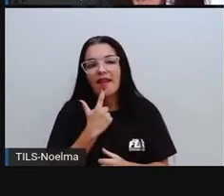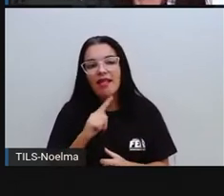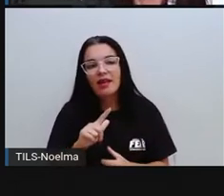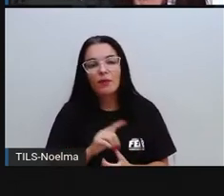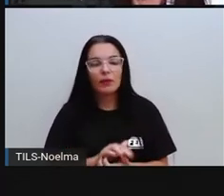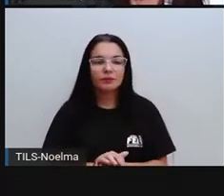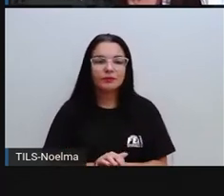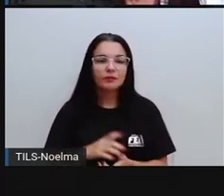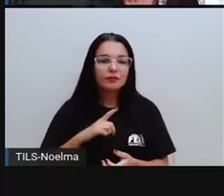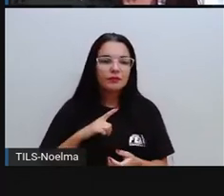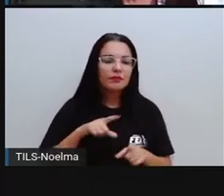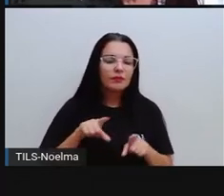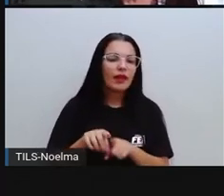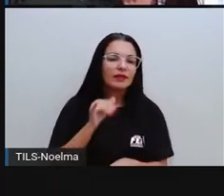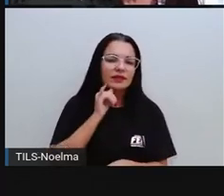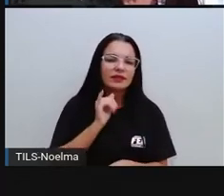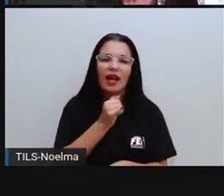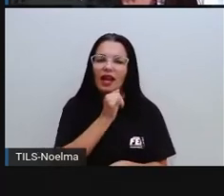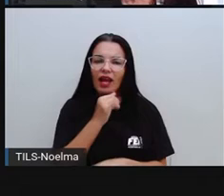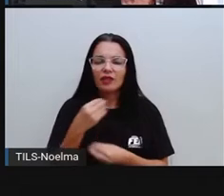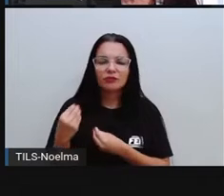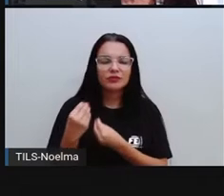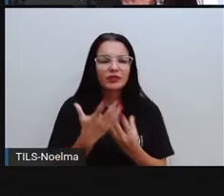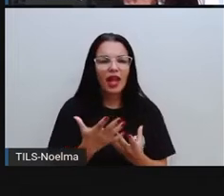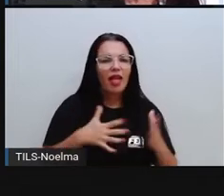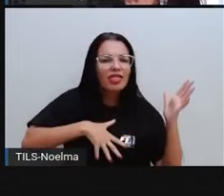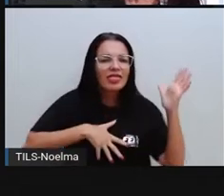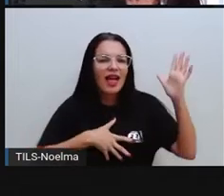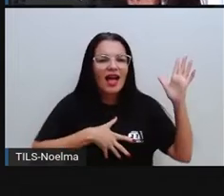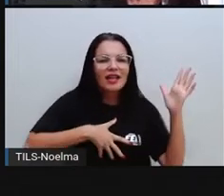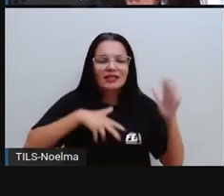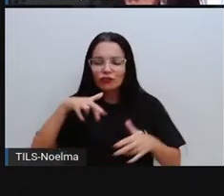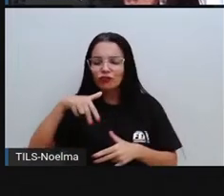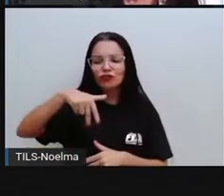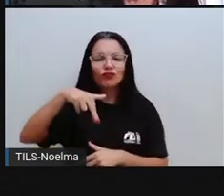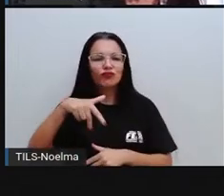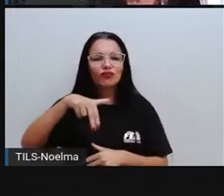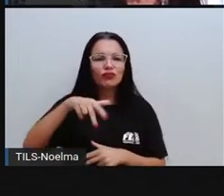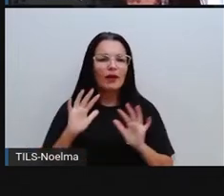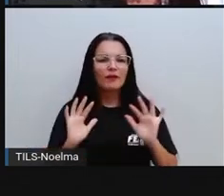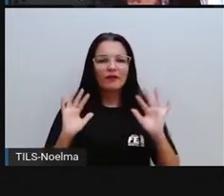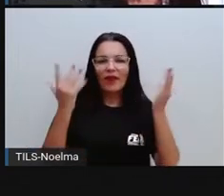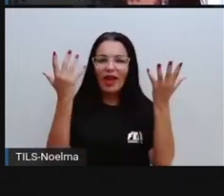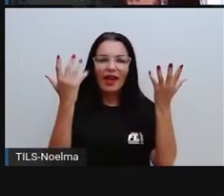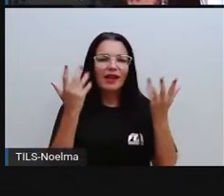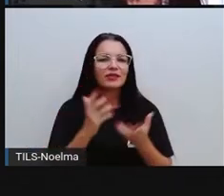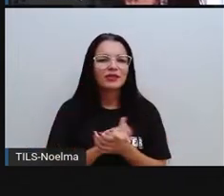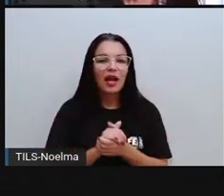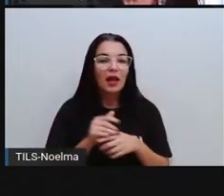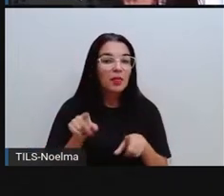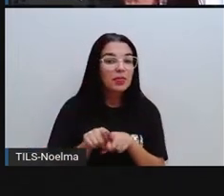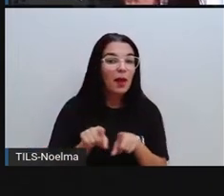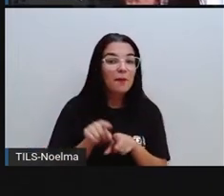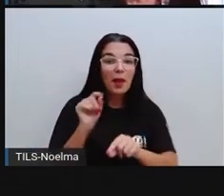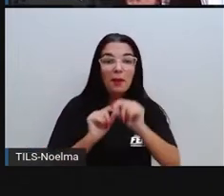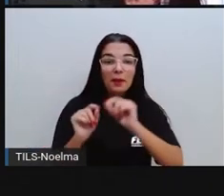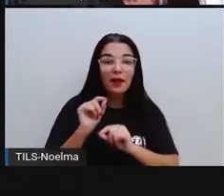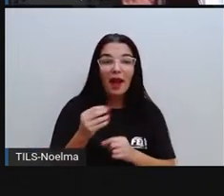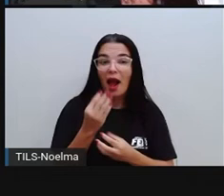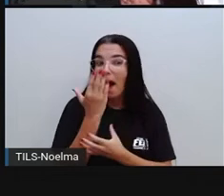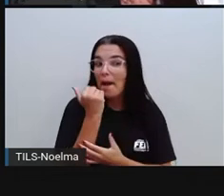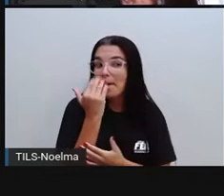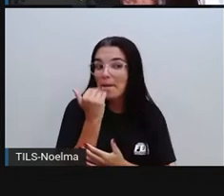aí danças, festas, culinárias, como é o caso do panetone, né, que a gente utiliza aí no Natal,